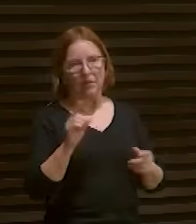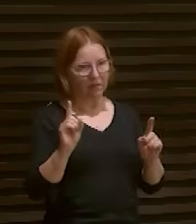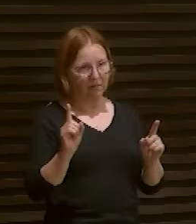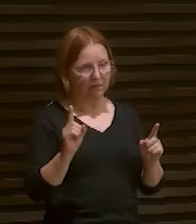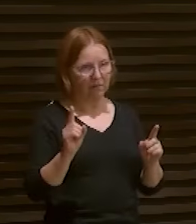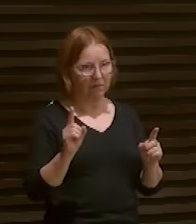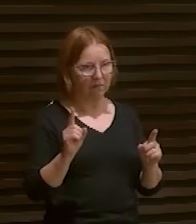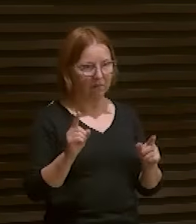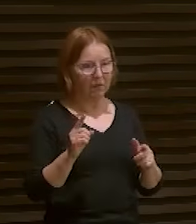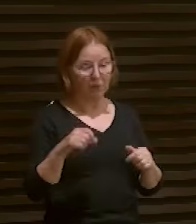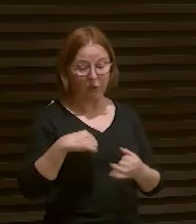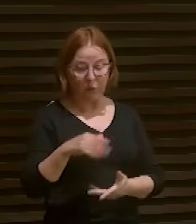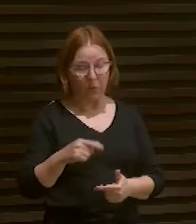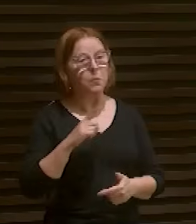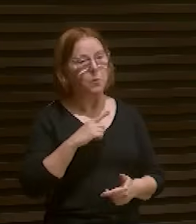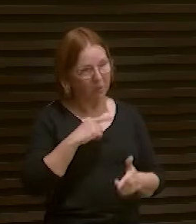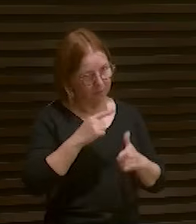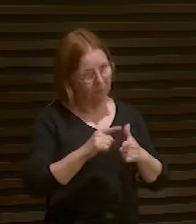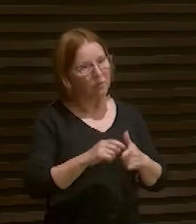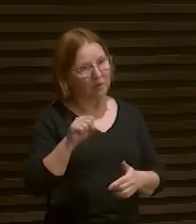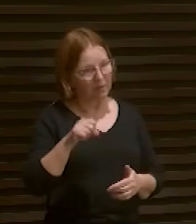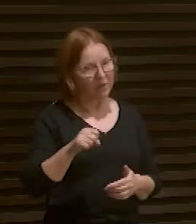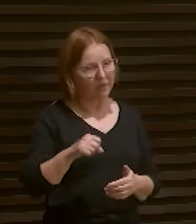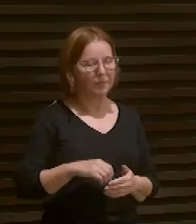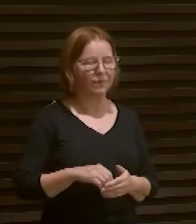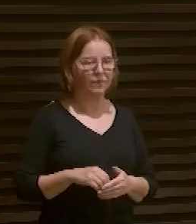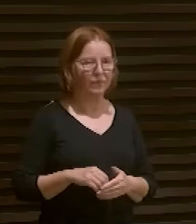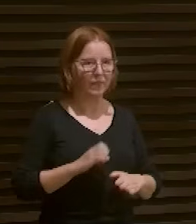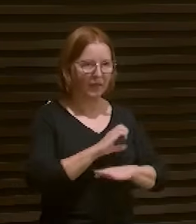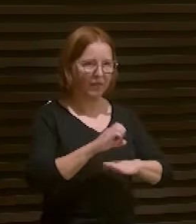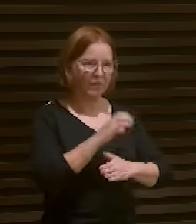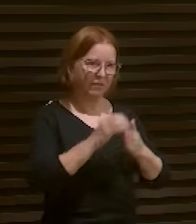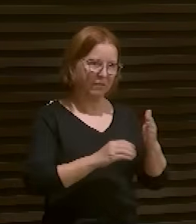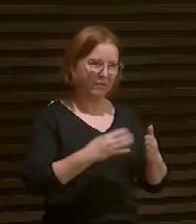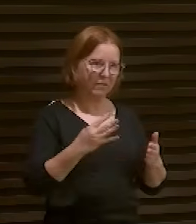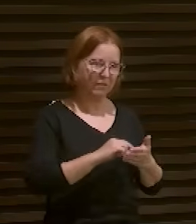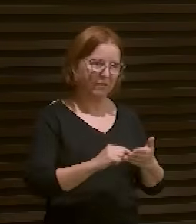Então, quando eu abro brecha. Você lembra de Efésios 4, 25?